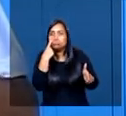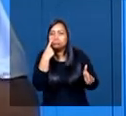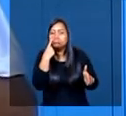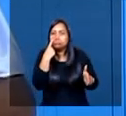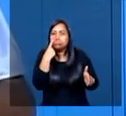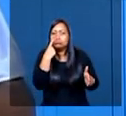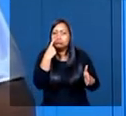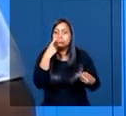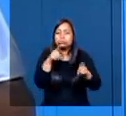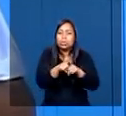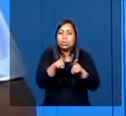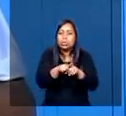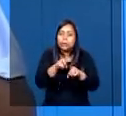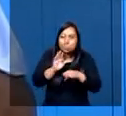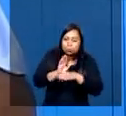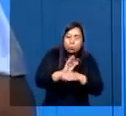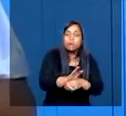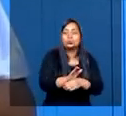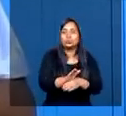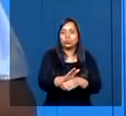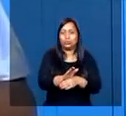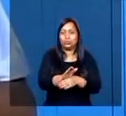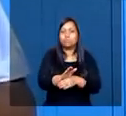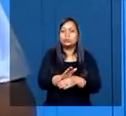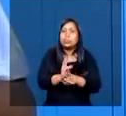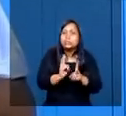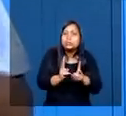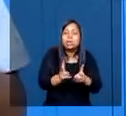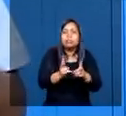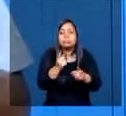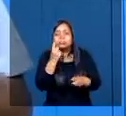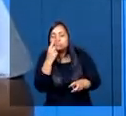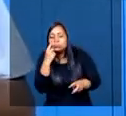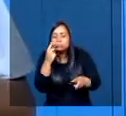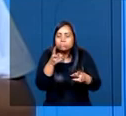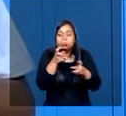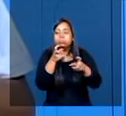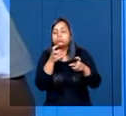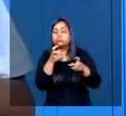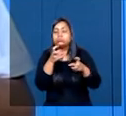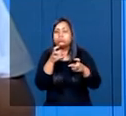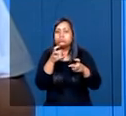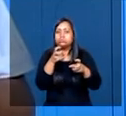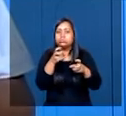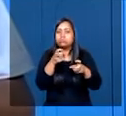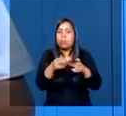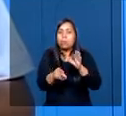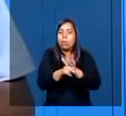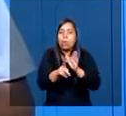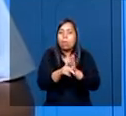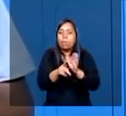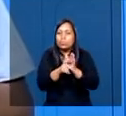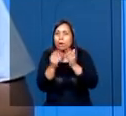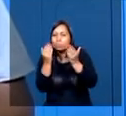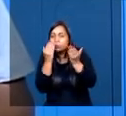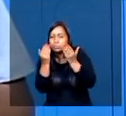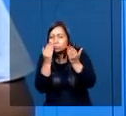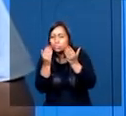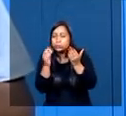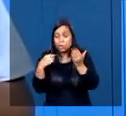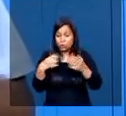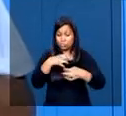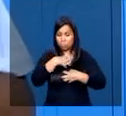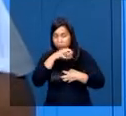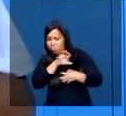de fazer uma intervenção, né? Sempre de escuta no campo da psicanálise. Né? A gente não é comportamental,